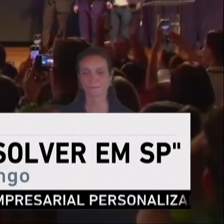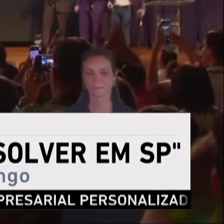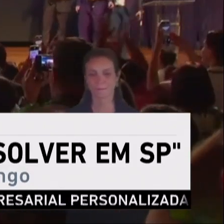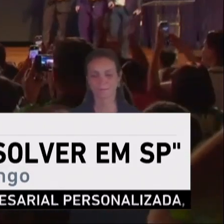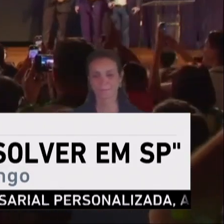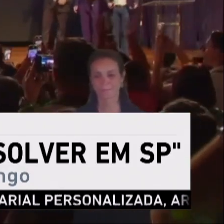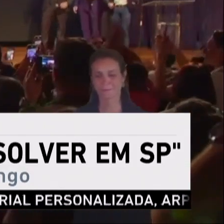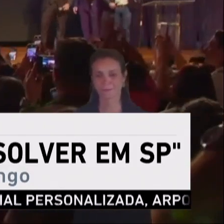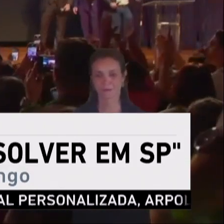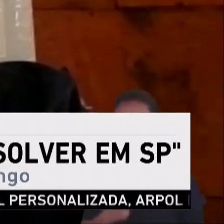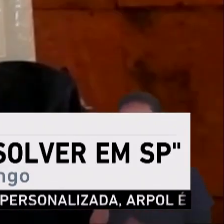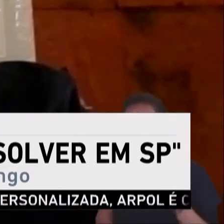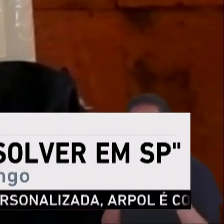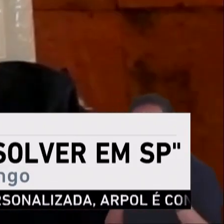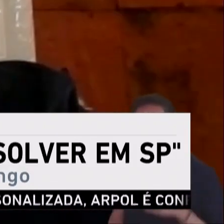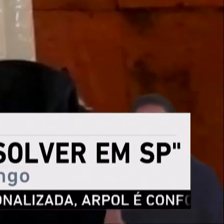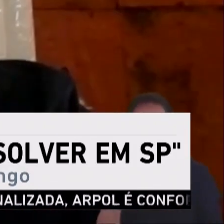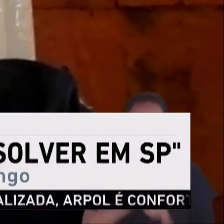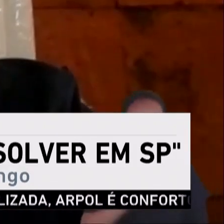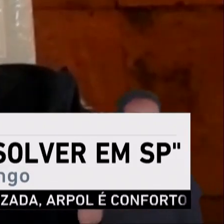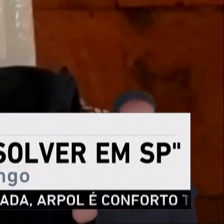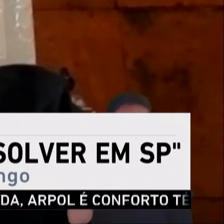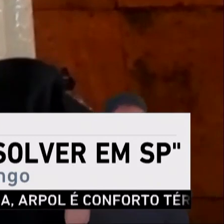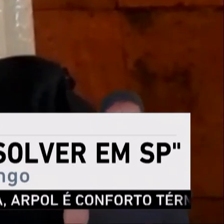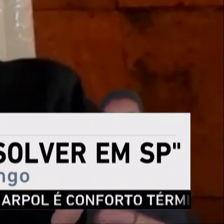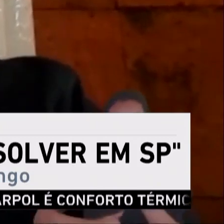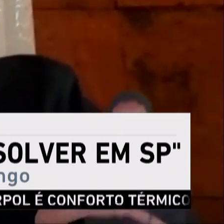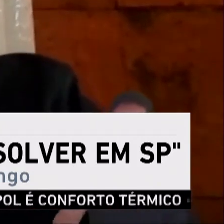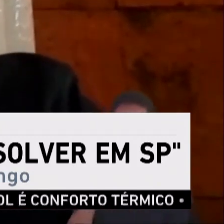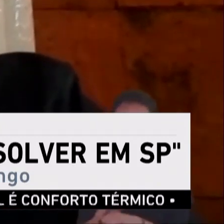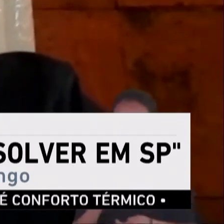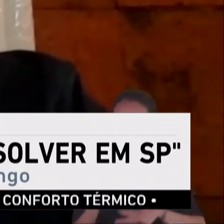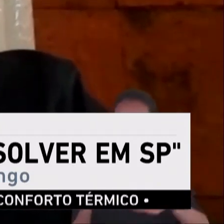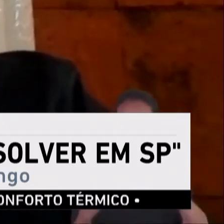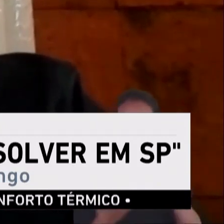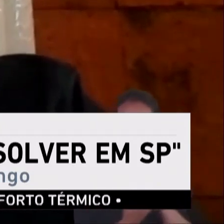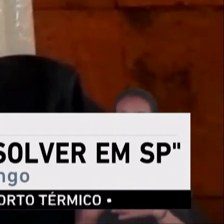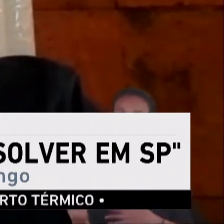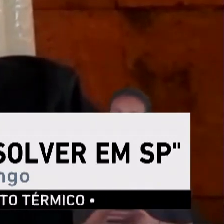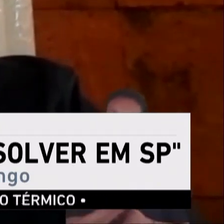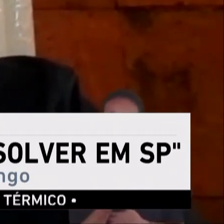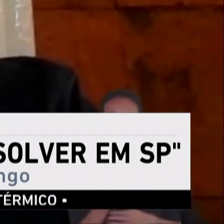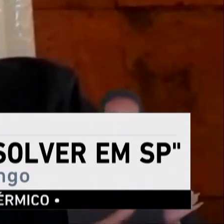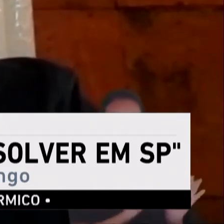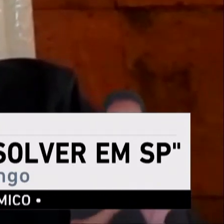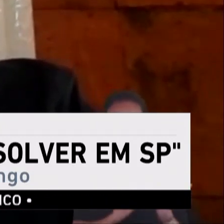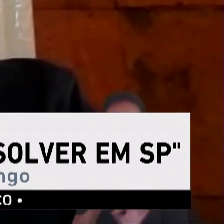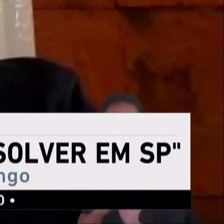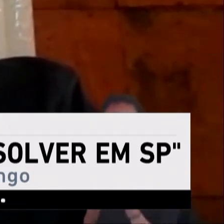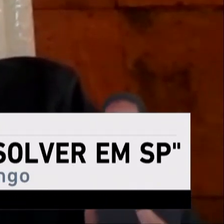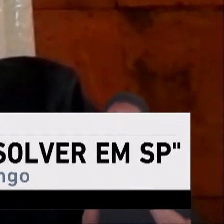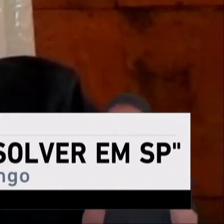semana em Belo Horizonte. Temos eleições municipais no ano que vem, estamos acertando o partido, aparecem alguns